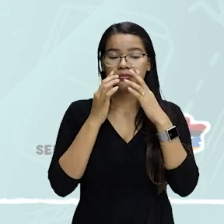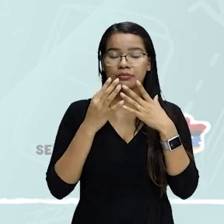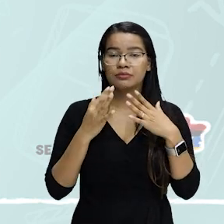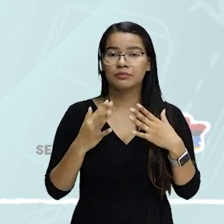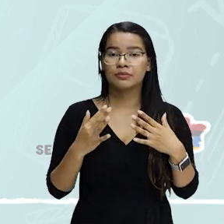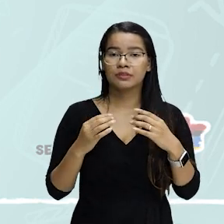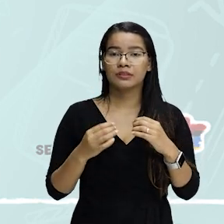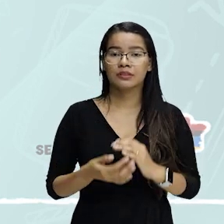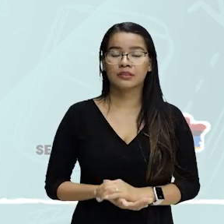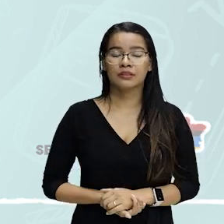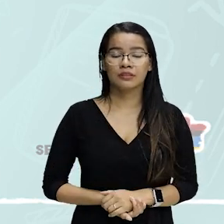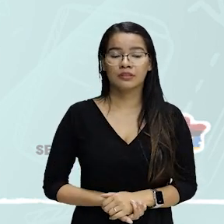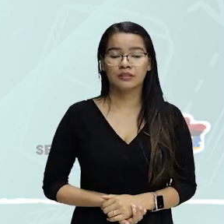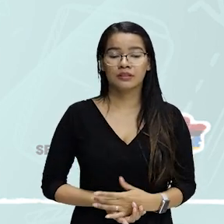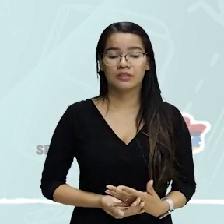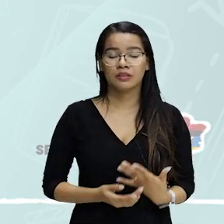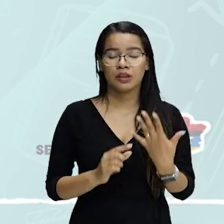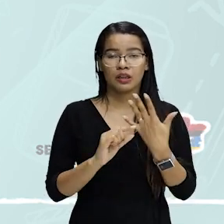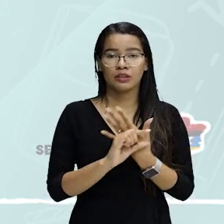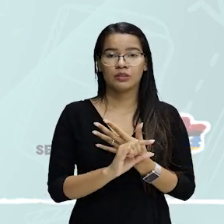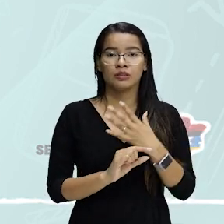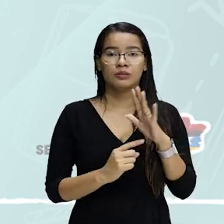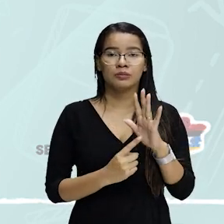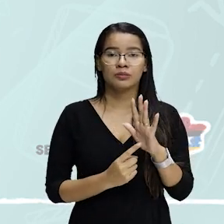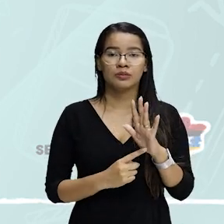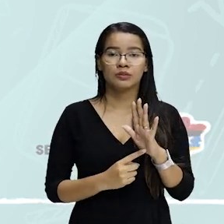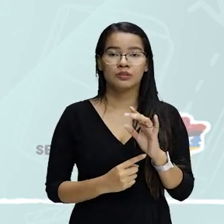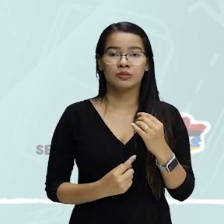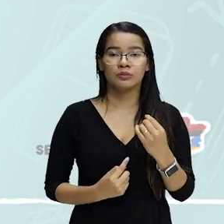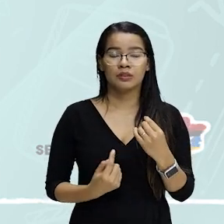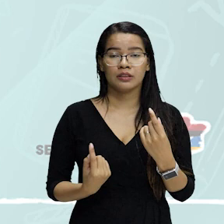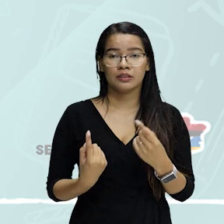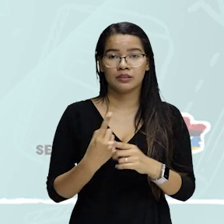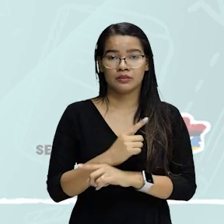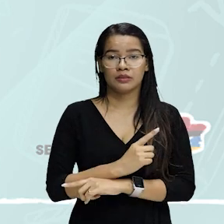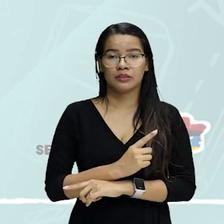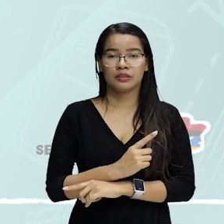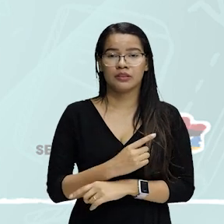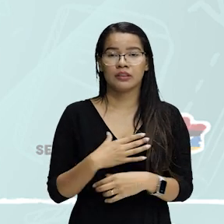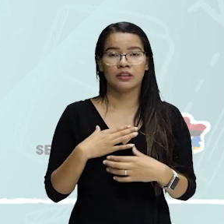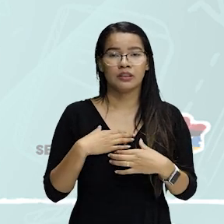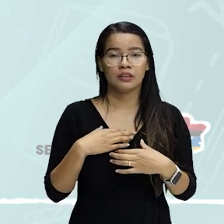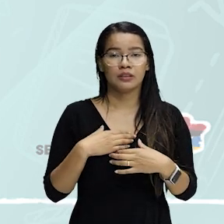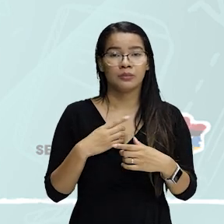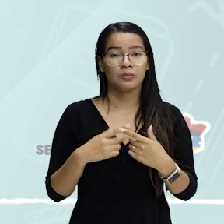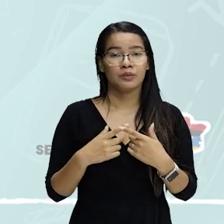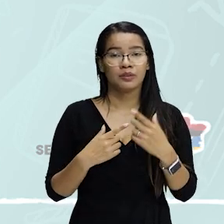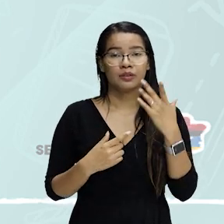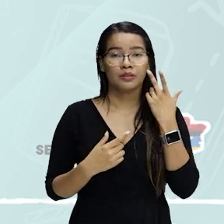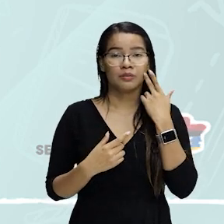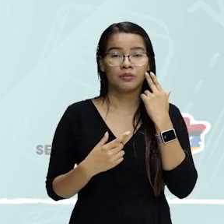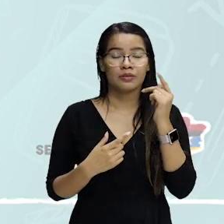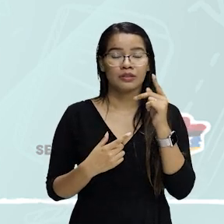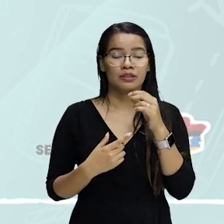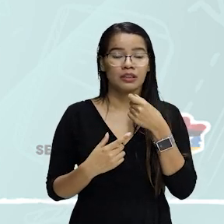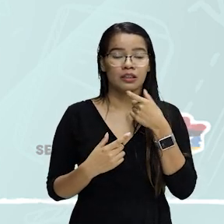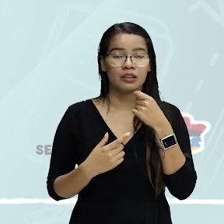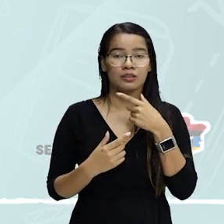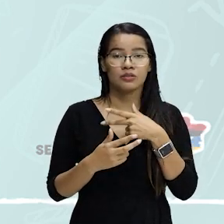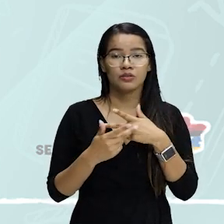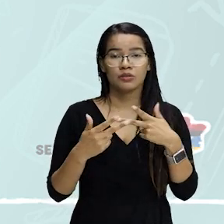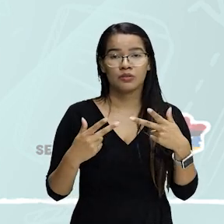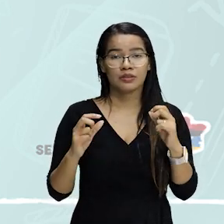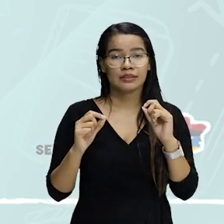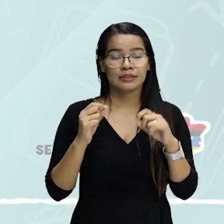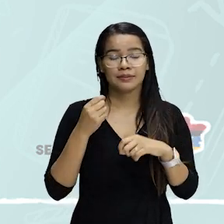pranto. Aí o autor mostra uma adversidade de sentimentos, porque normalmente você ri de coisas que são